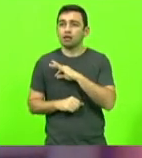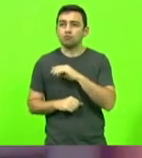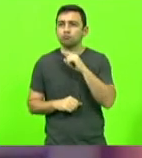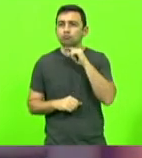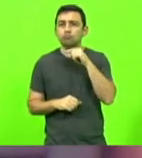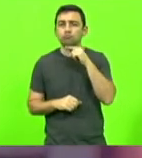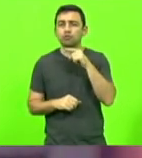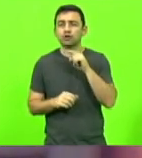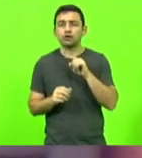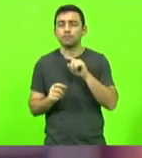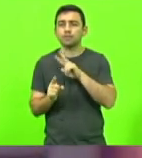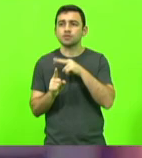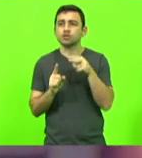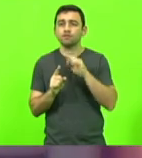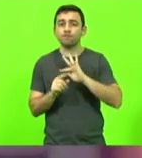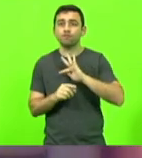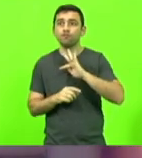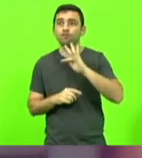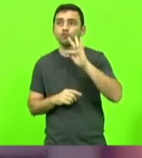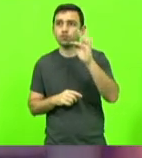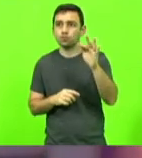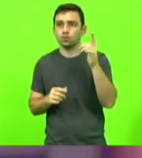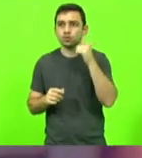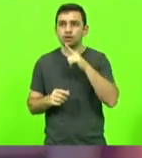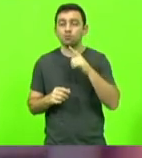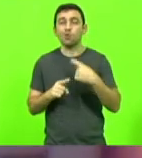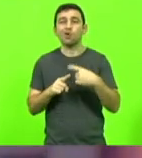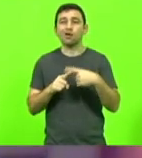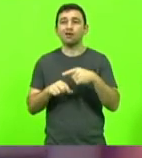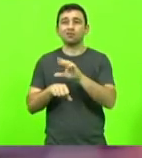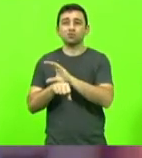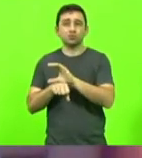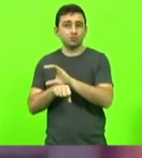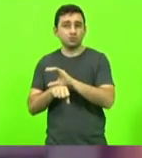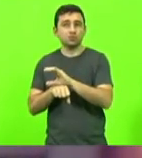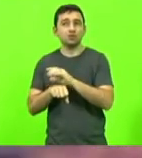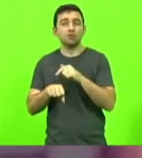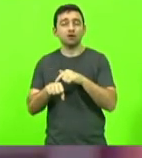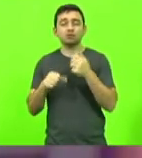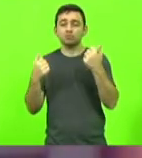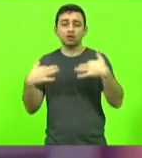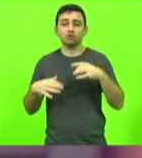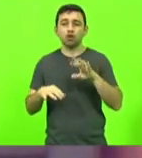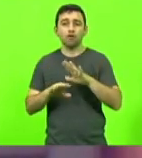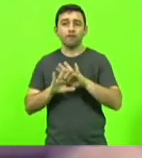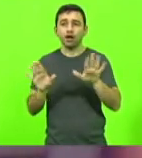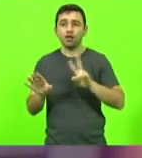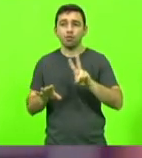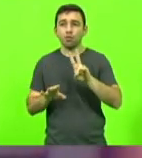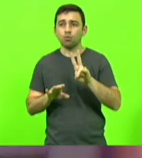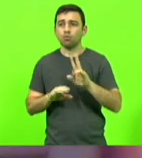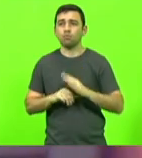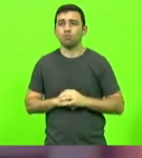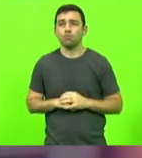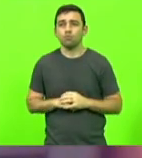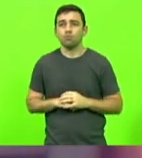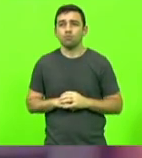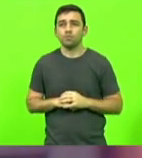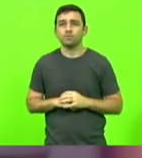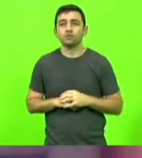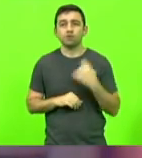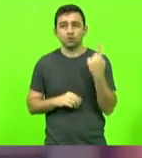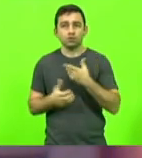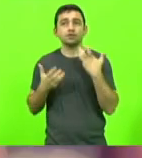de progressão, porque fica previsto na Constituição apenas esse valor e nada mais. O que nós queremos aqui